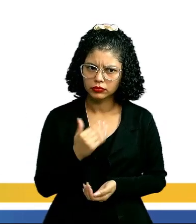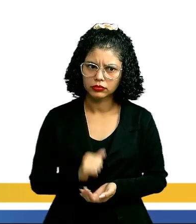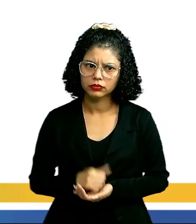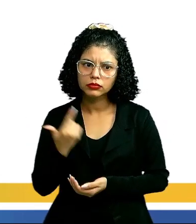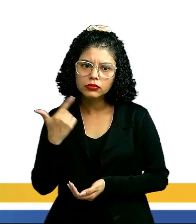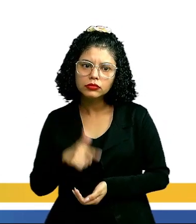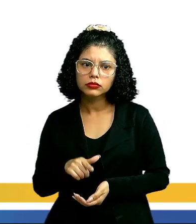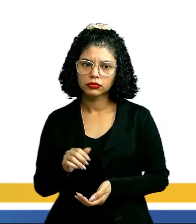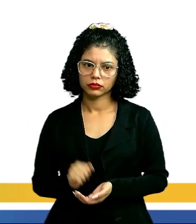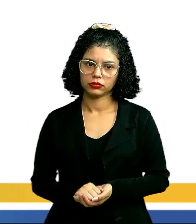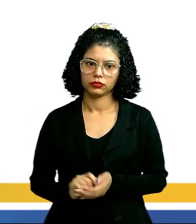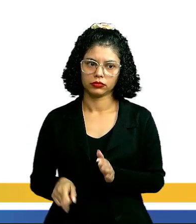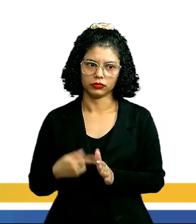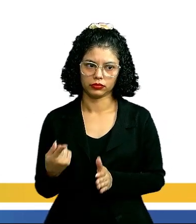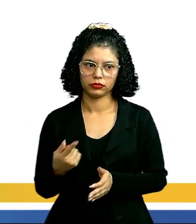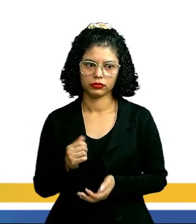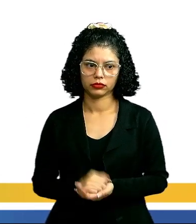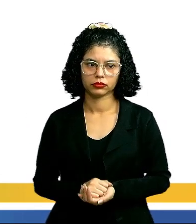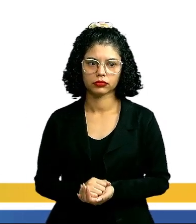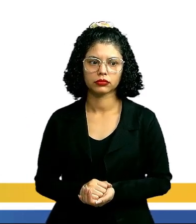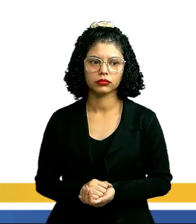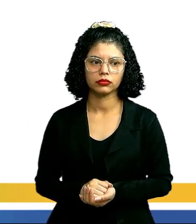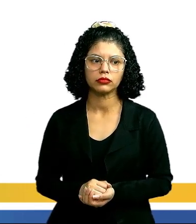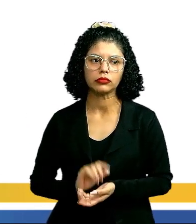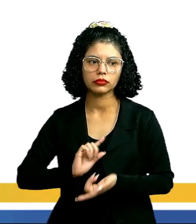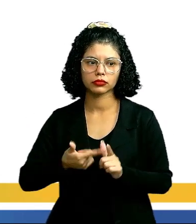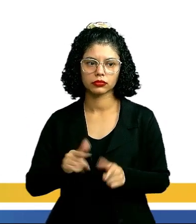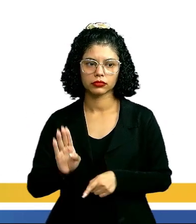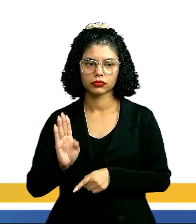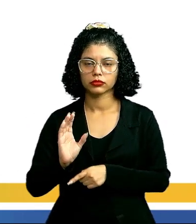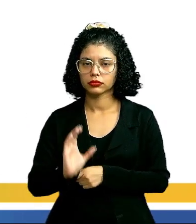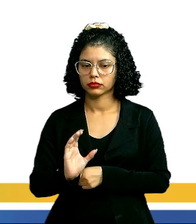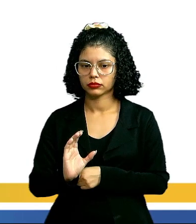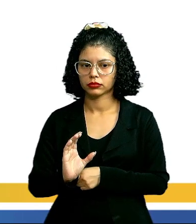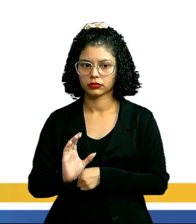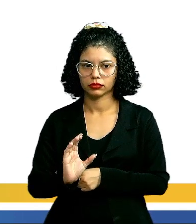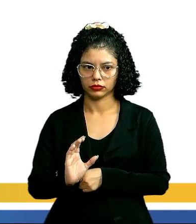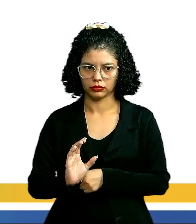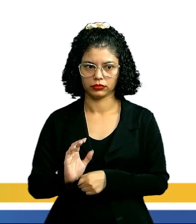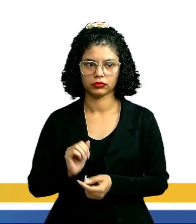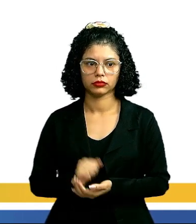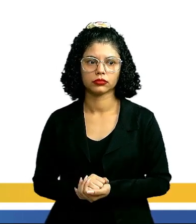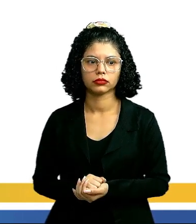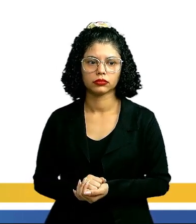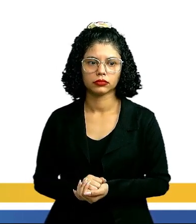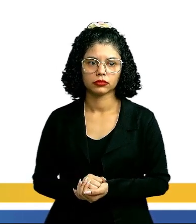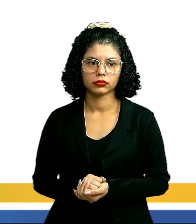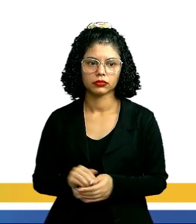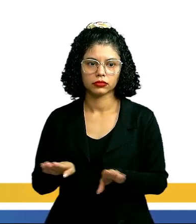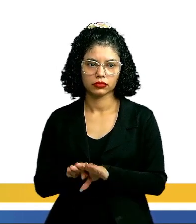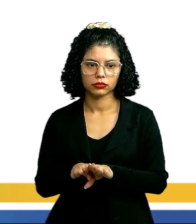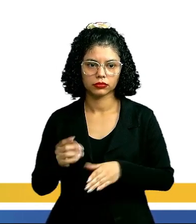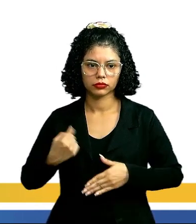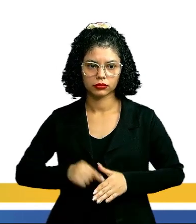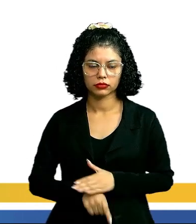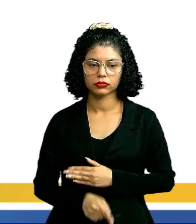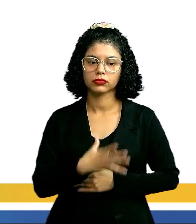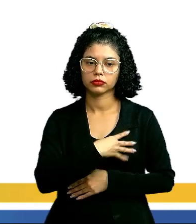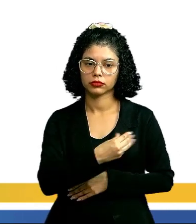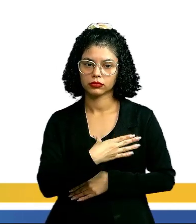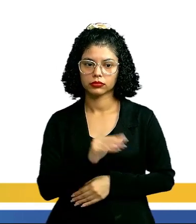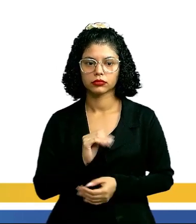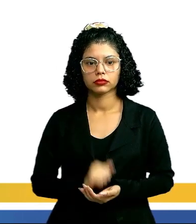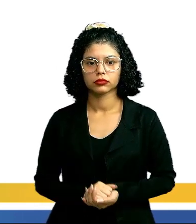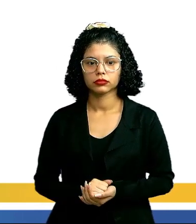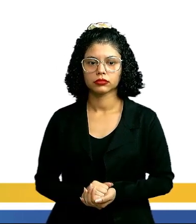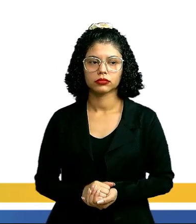alimentos parece a primeira, a letra A. Resposta correta, então, qual que é? Letra C. Segurar-se dentro do marsúpio e alimentar-se de